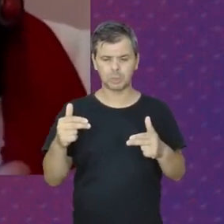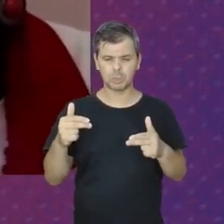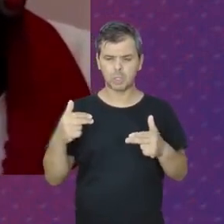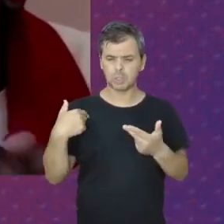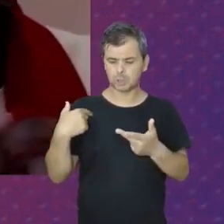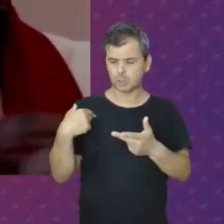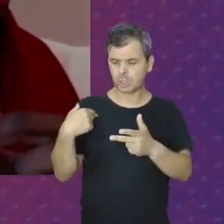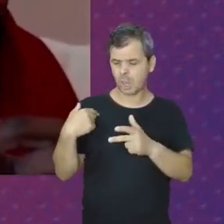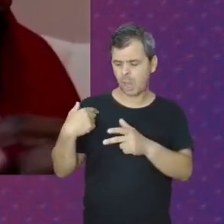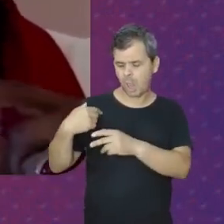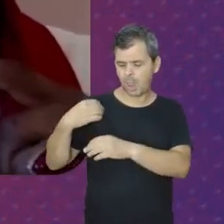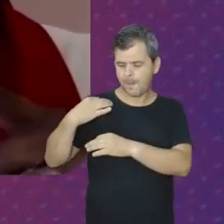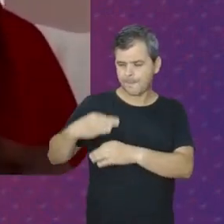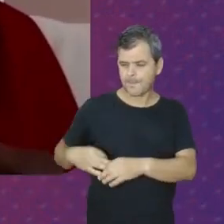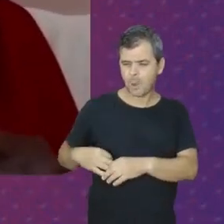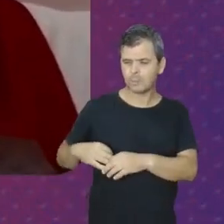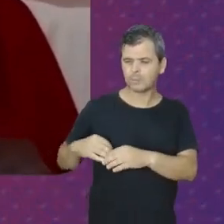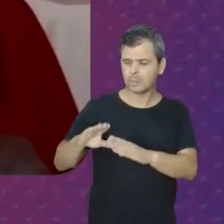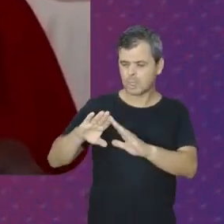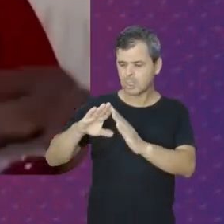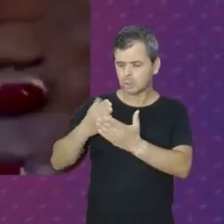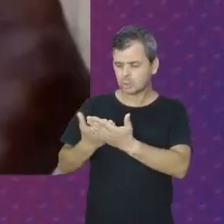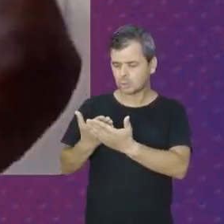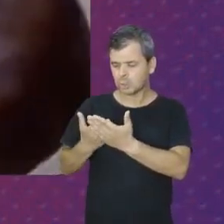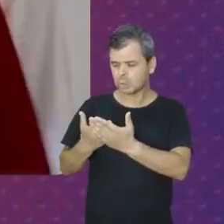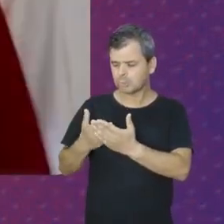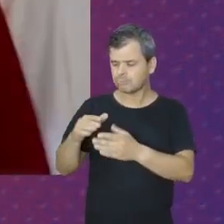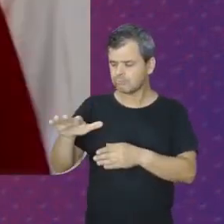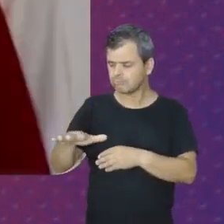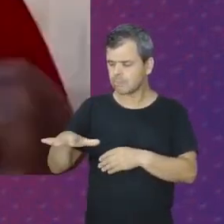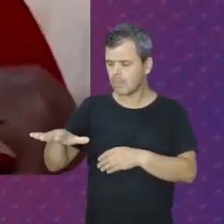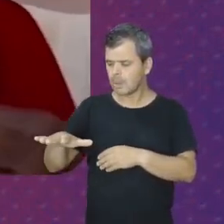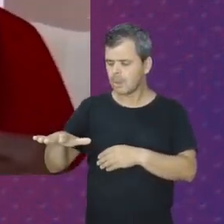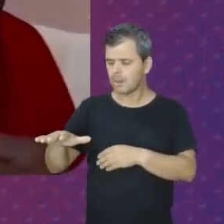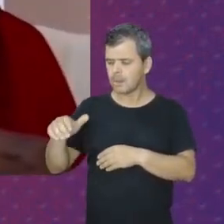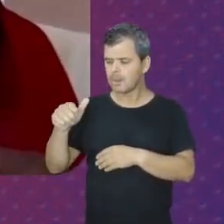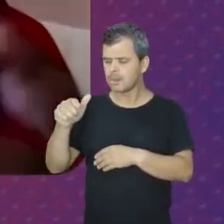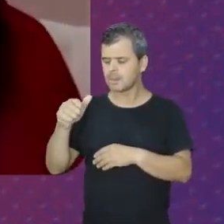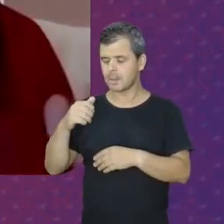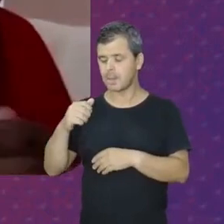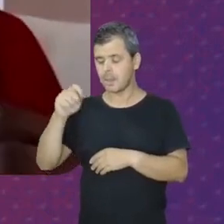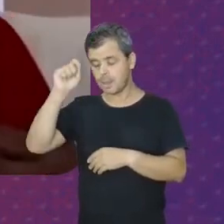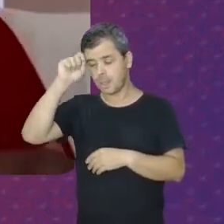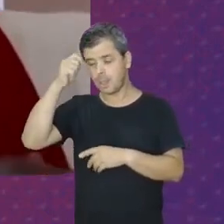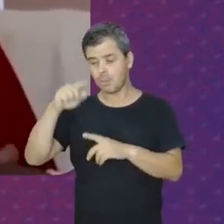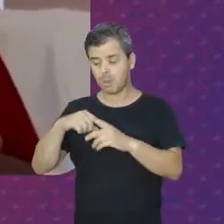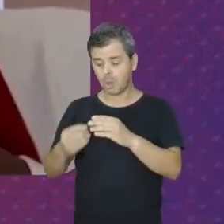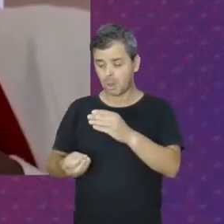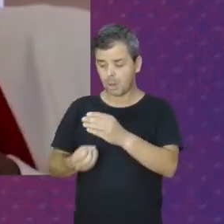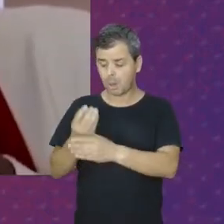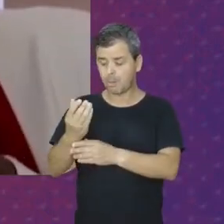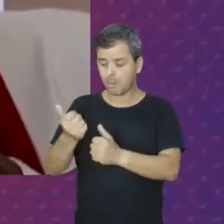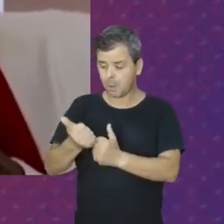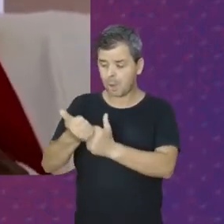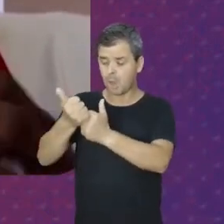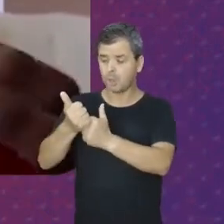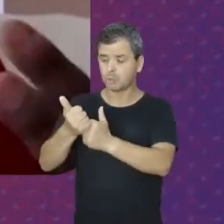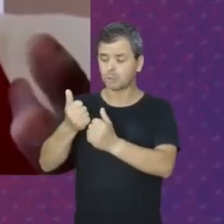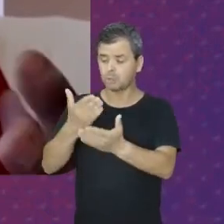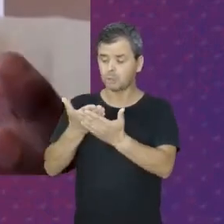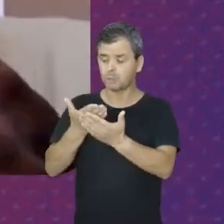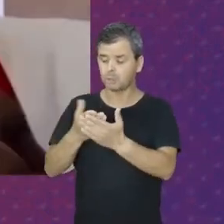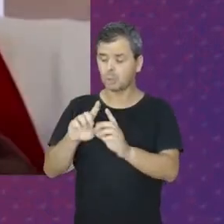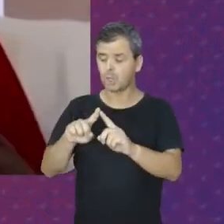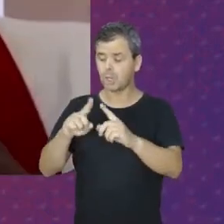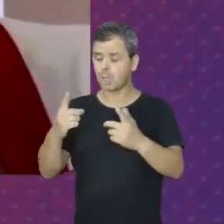os estudantes negros, para que eles possam complementar os seus estudos. Isso é uma política de ação afirmativa. Então,